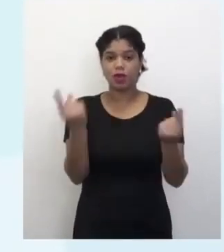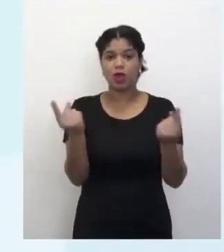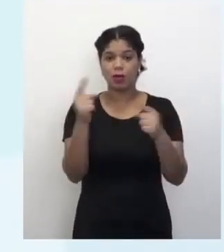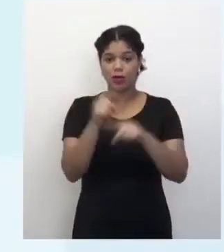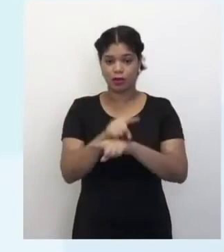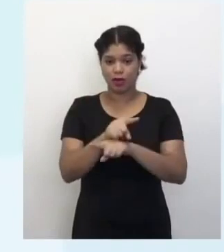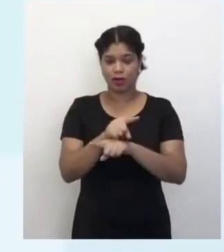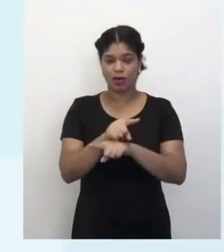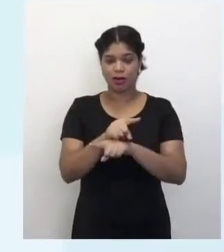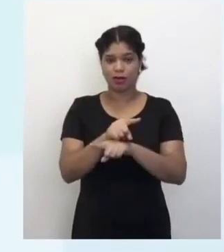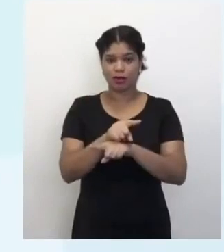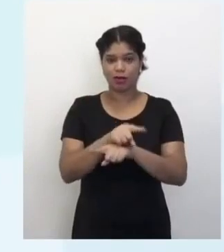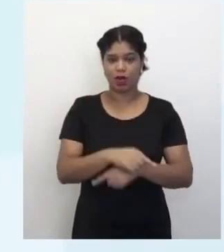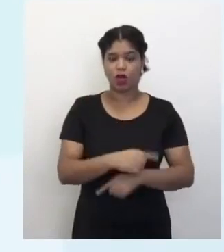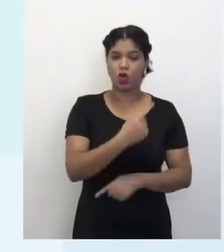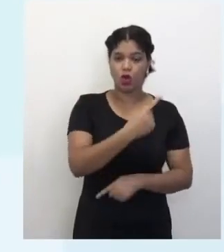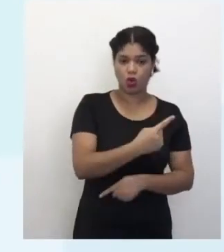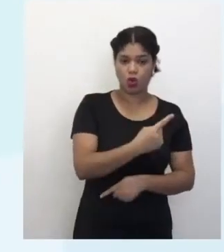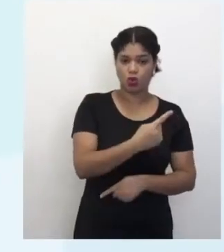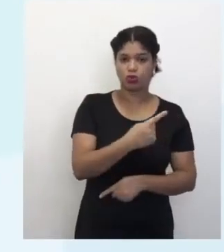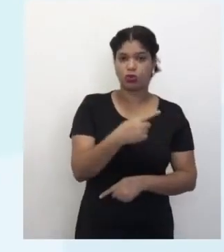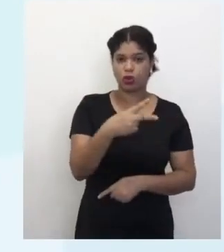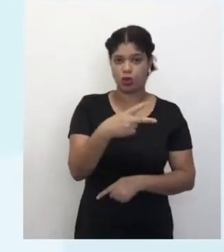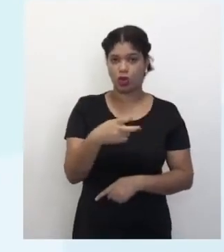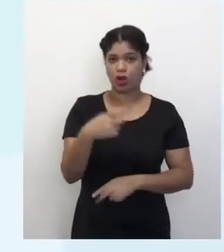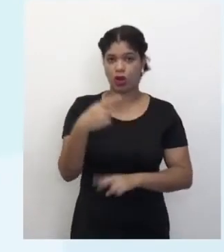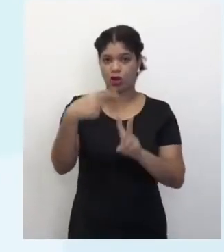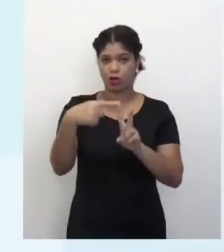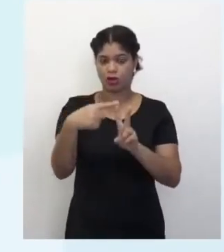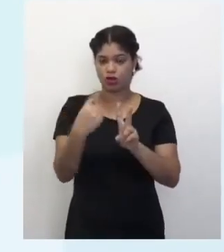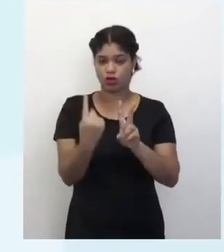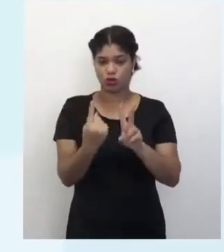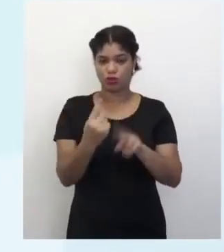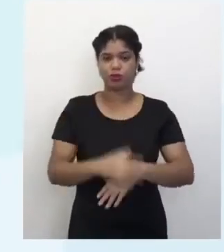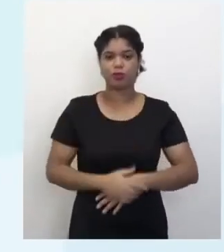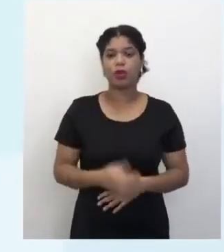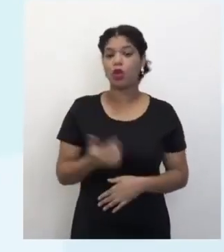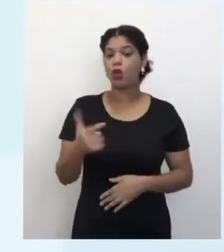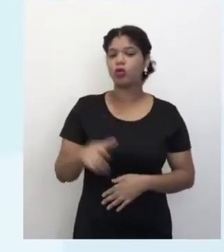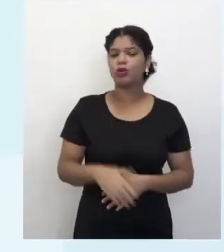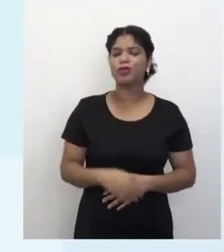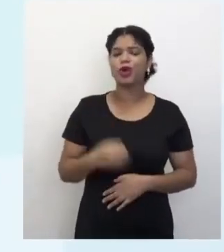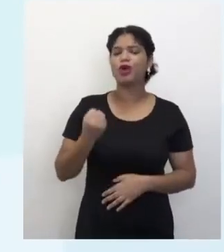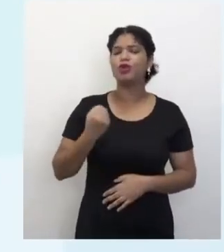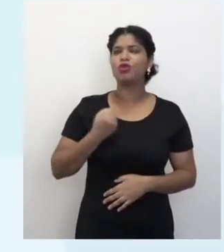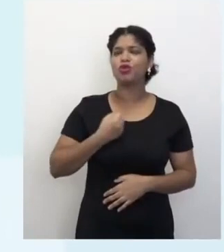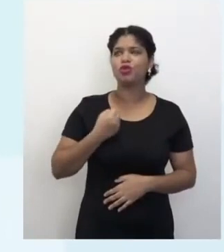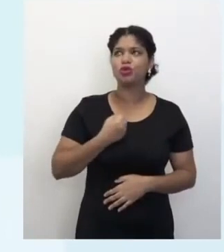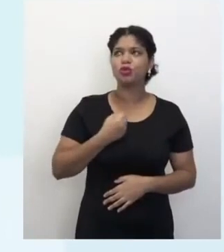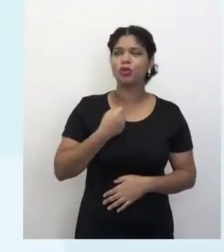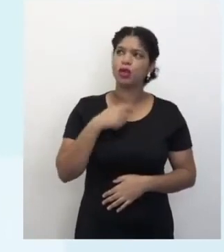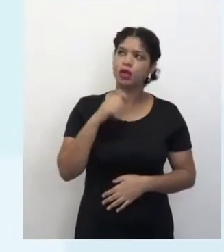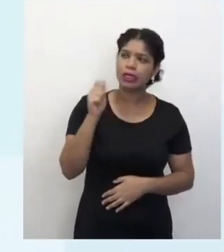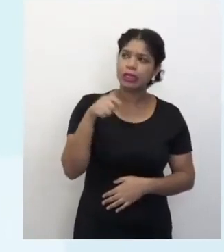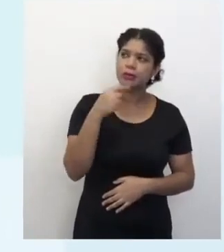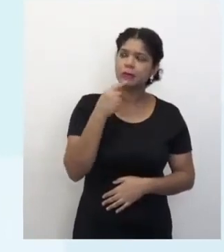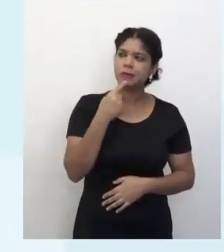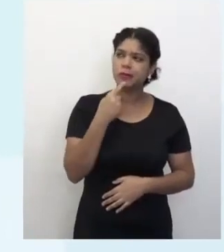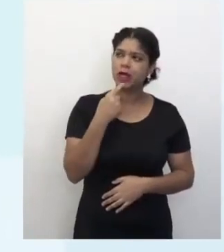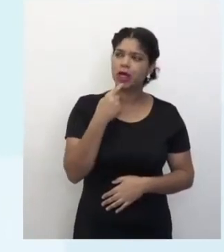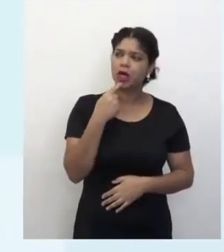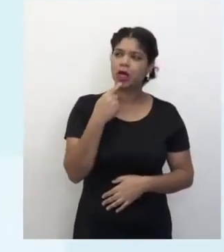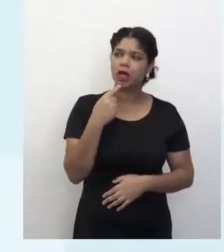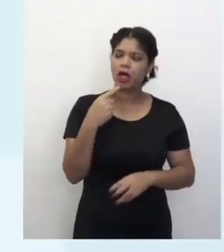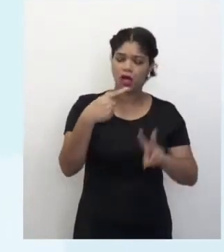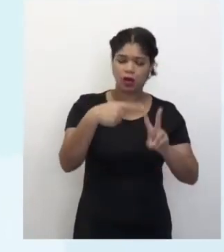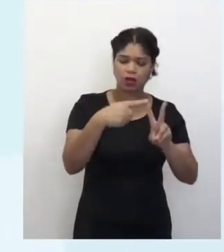pela raiz quadrada de 1. Depois outra pergunta, né? Qual é o número cuja raiz quadrada é 4, ó?